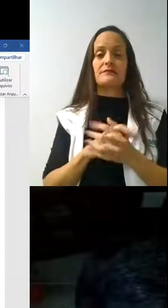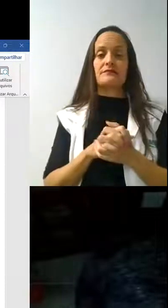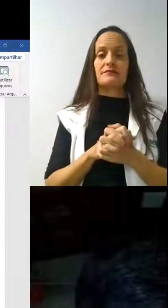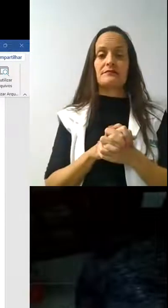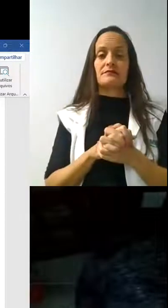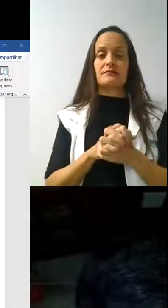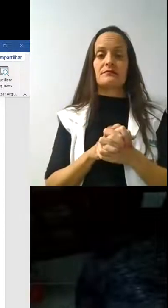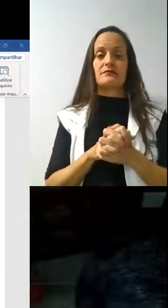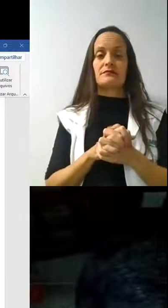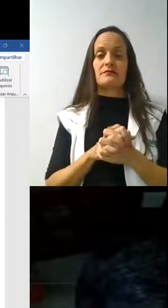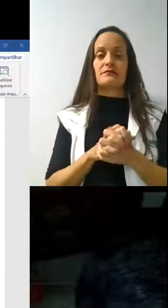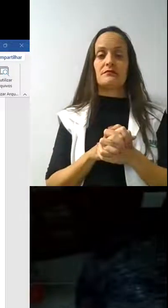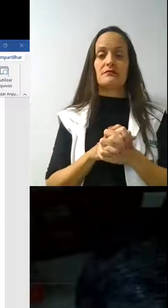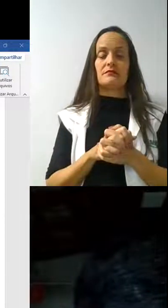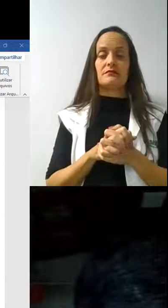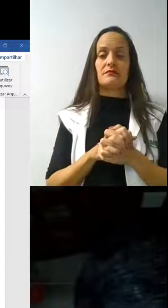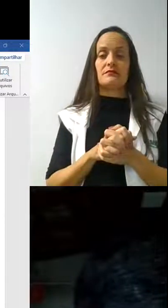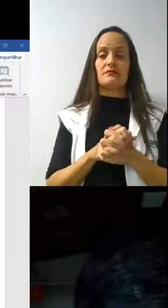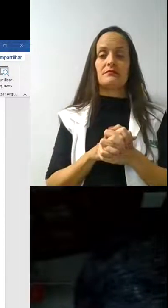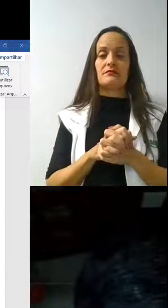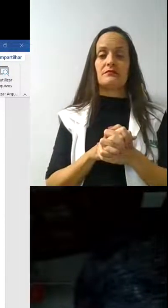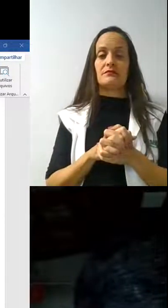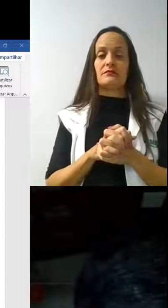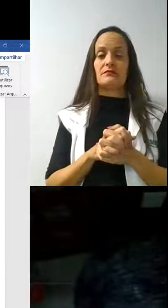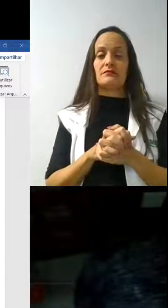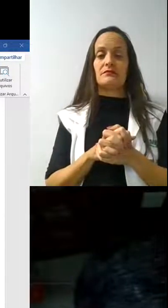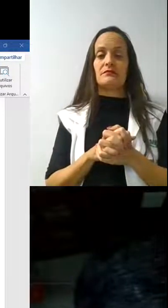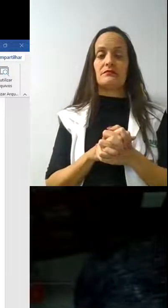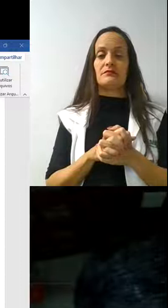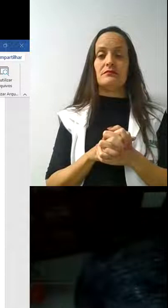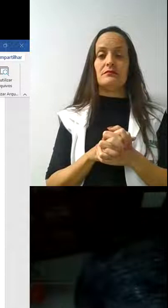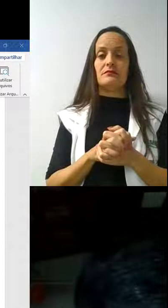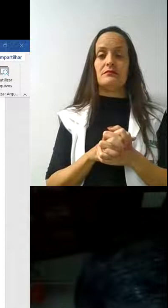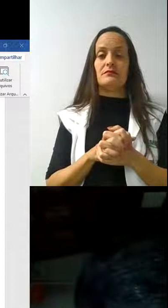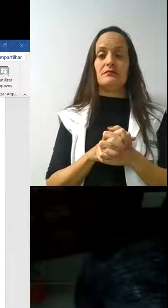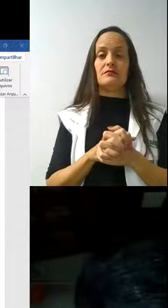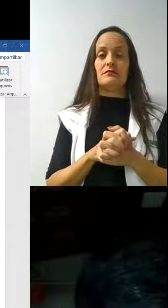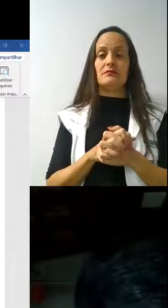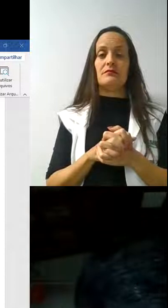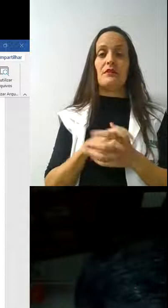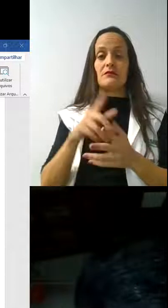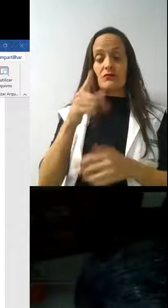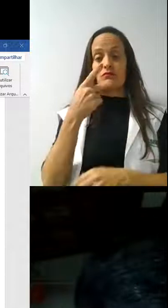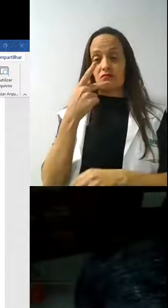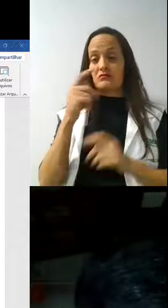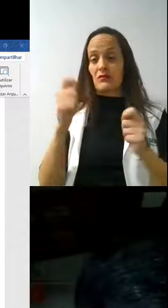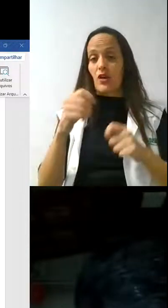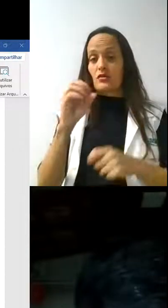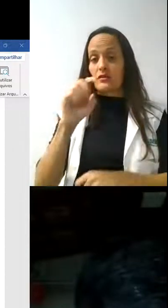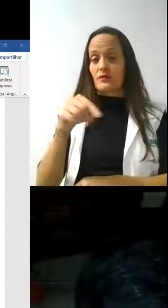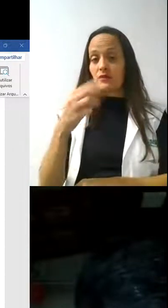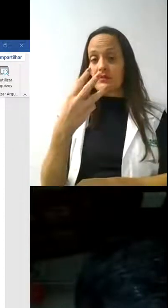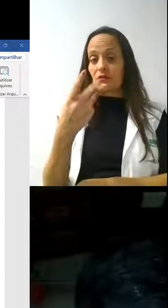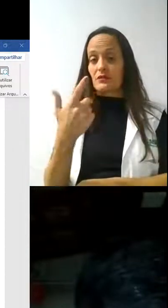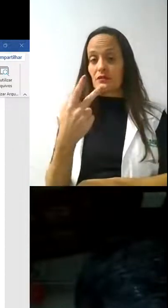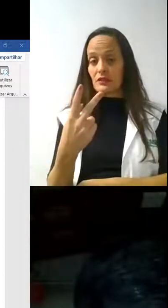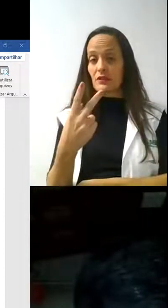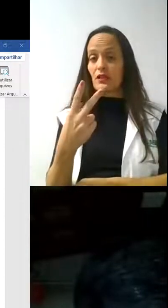eu diminuir, A eu quero diminuir, escala, e aí você multiplica. aí É, eu multiplico,